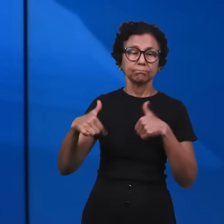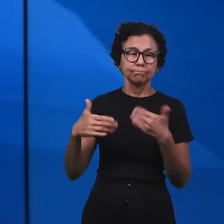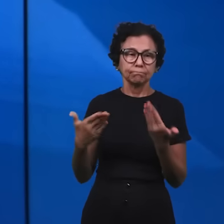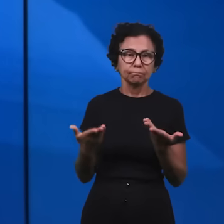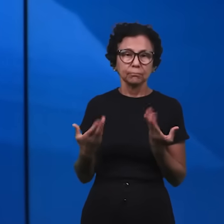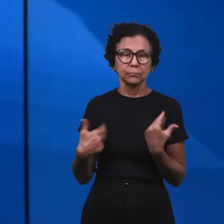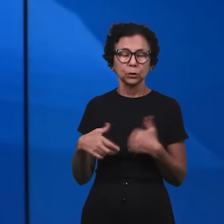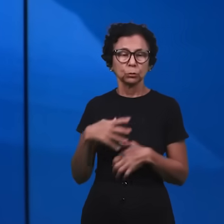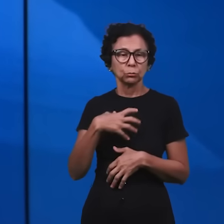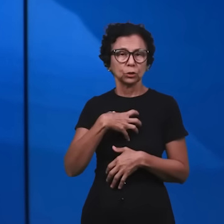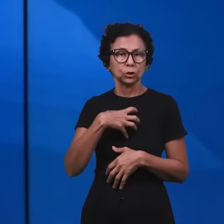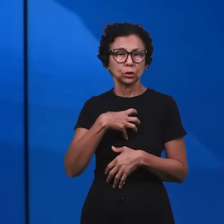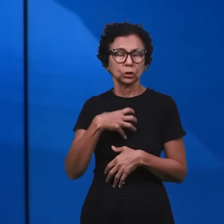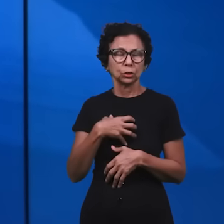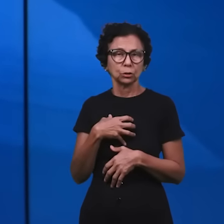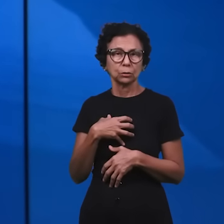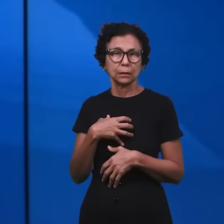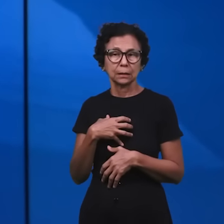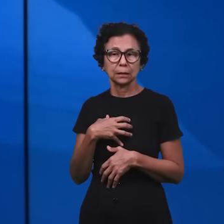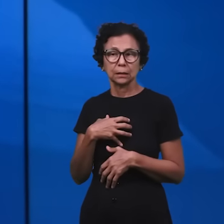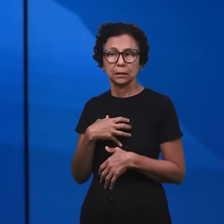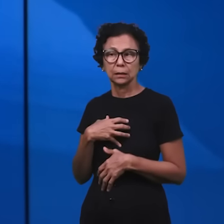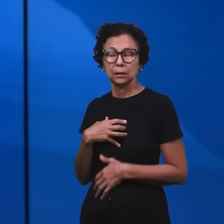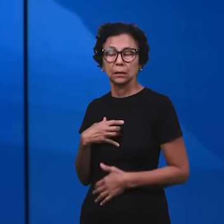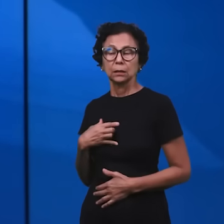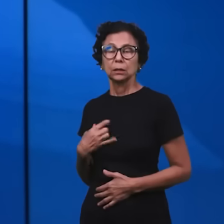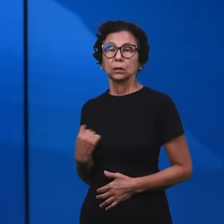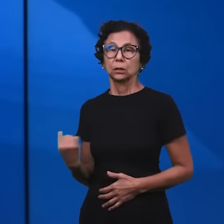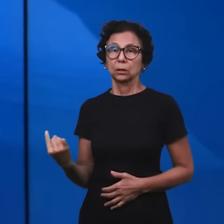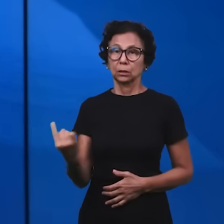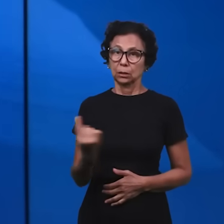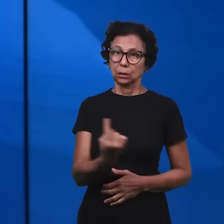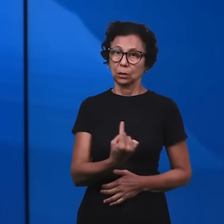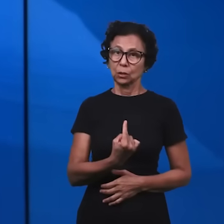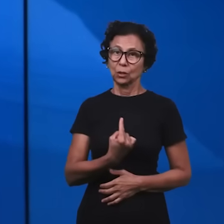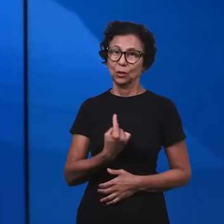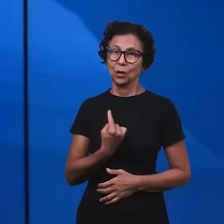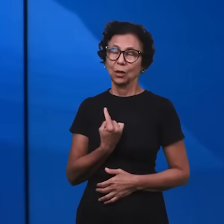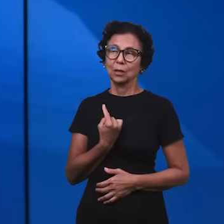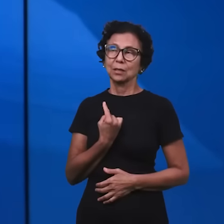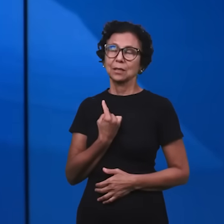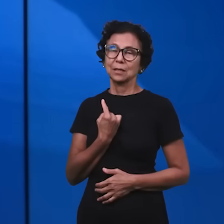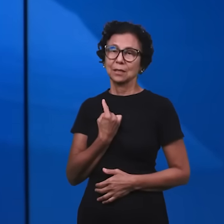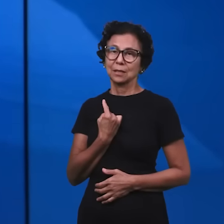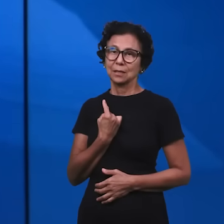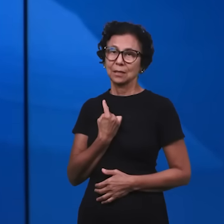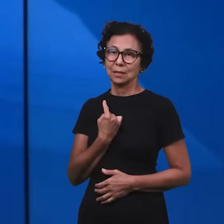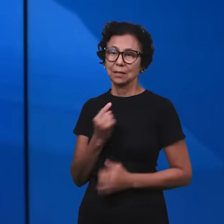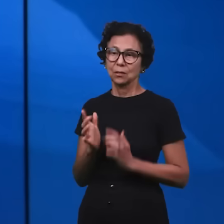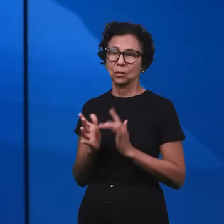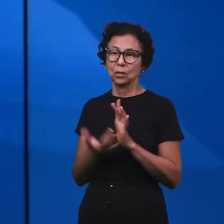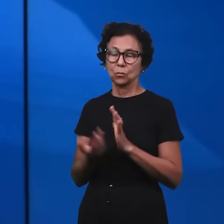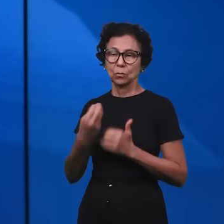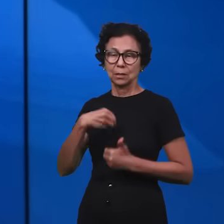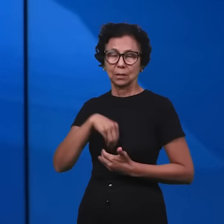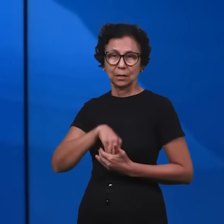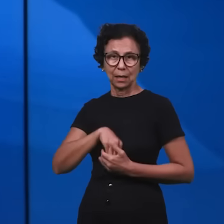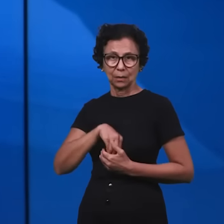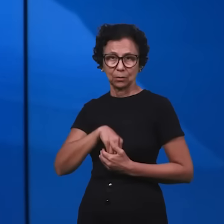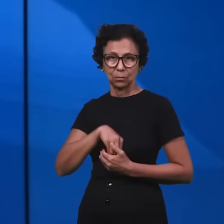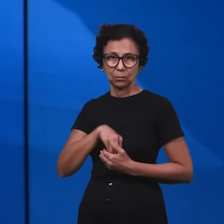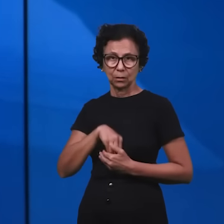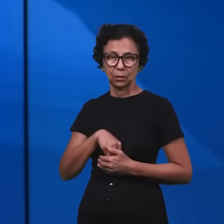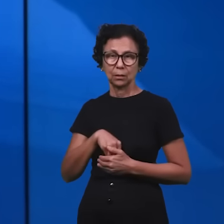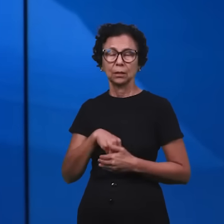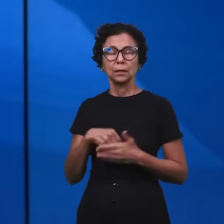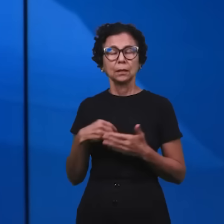opera de tal maneira que nós fazemos também em nós subir o aroma de Jesus habitando em nossas